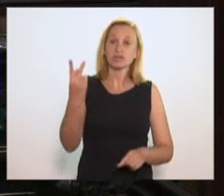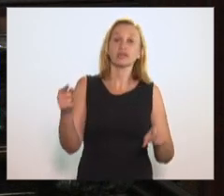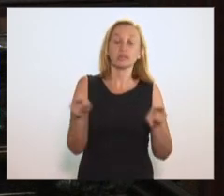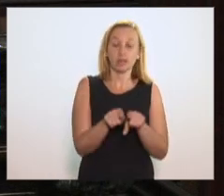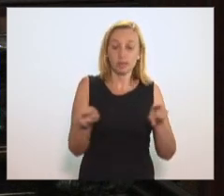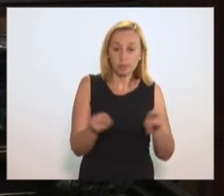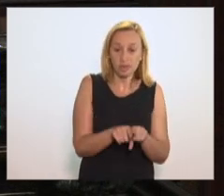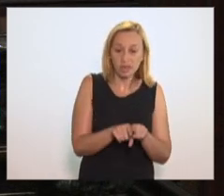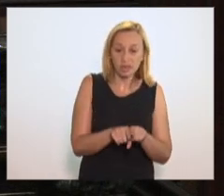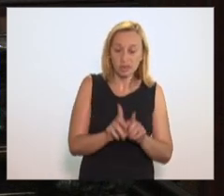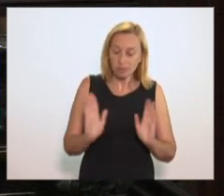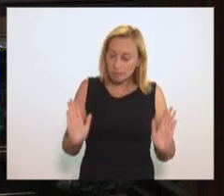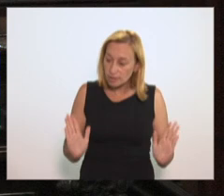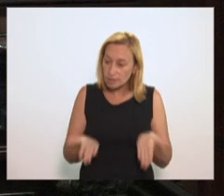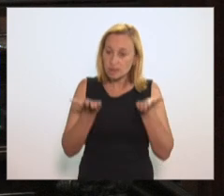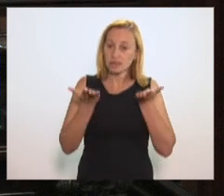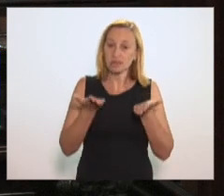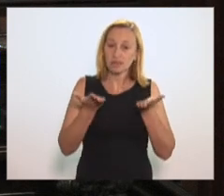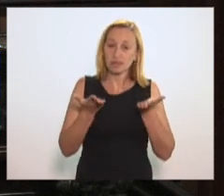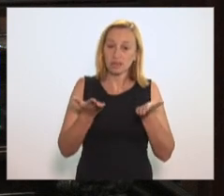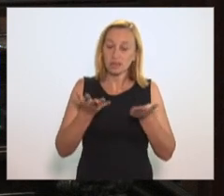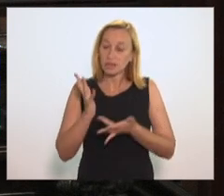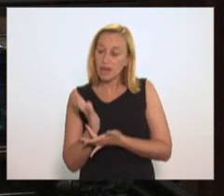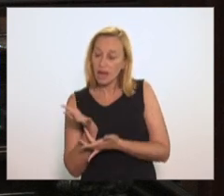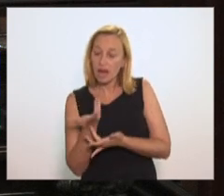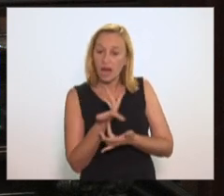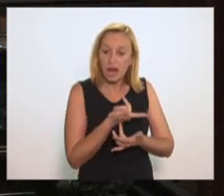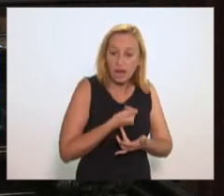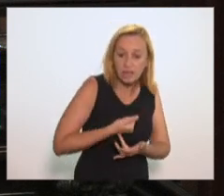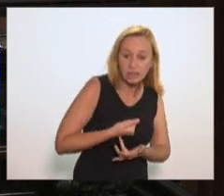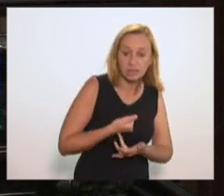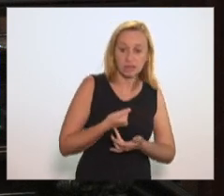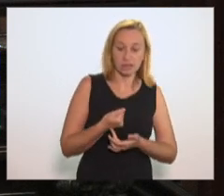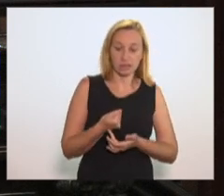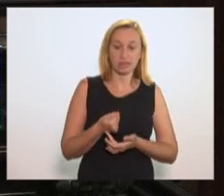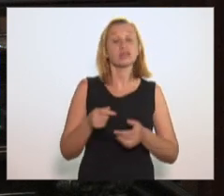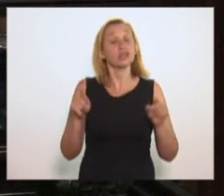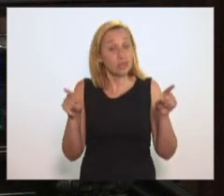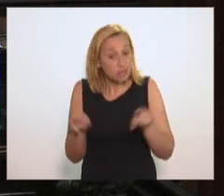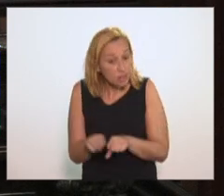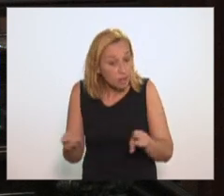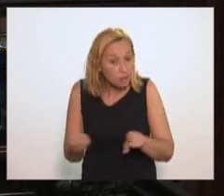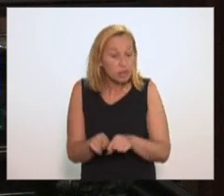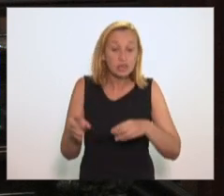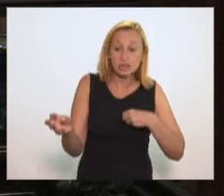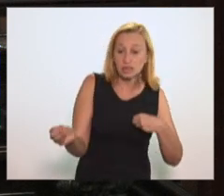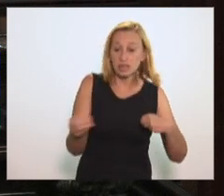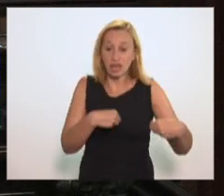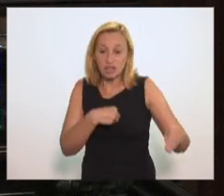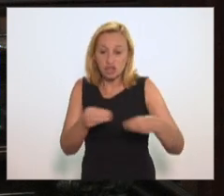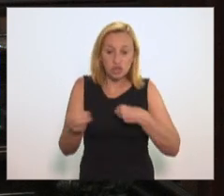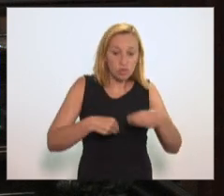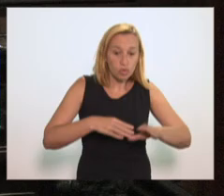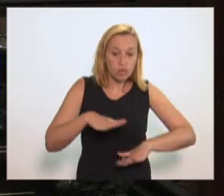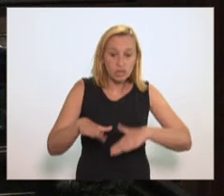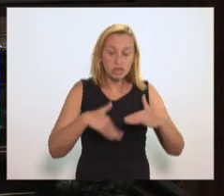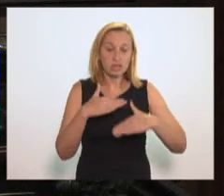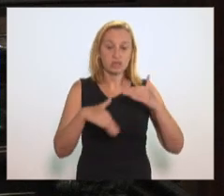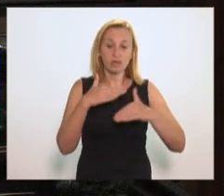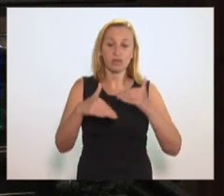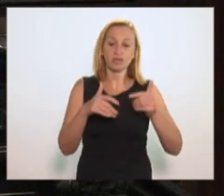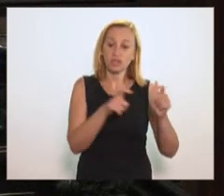as iniciativas artísticas atuais que também se articulam e se desenvolvem nesses